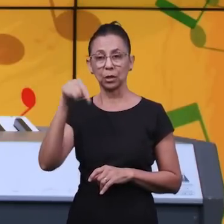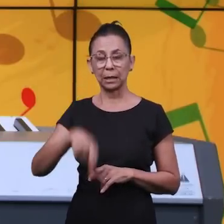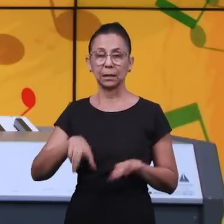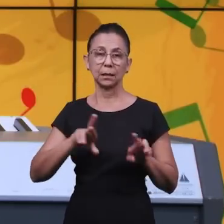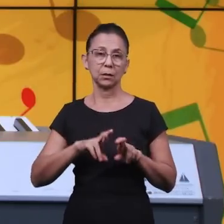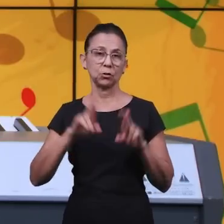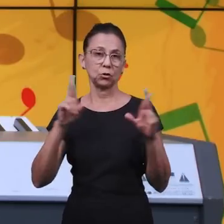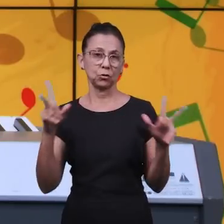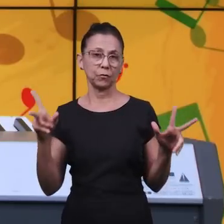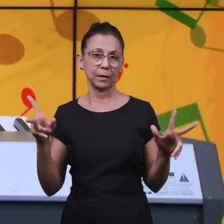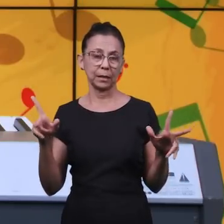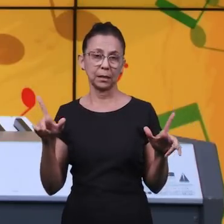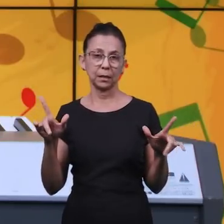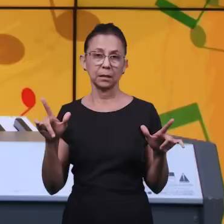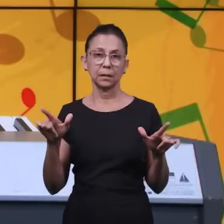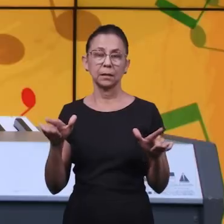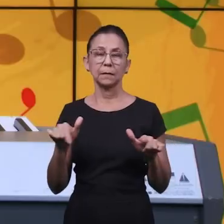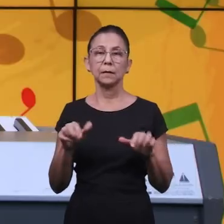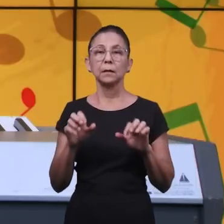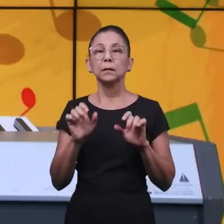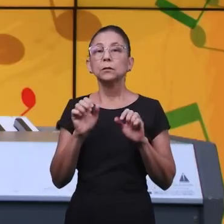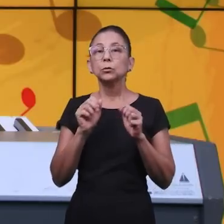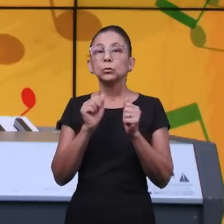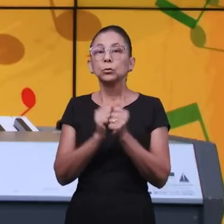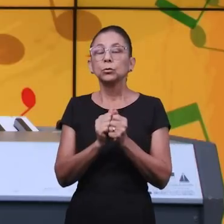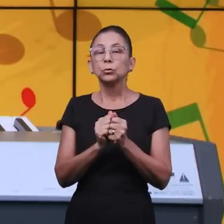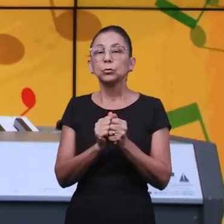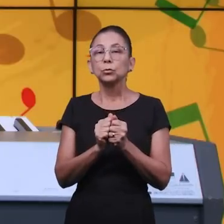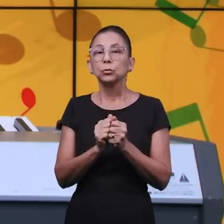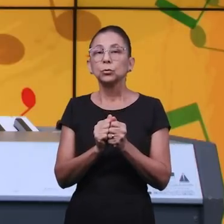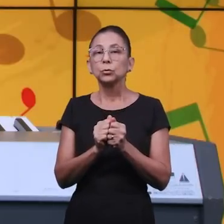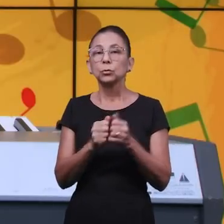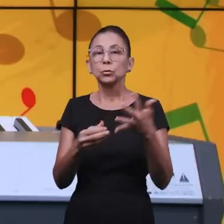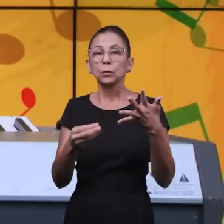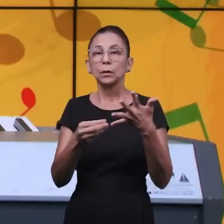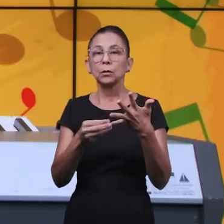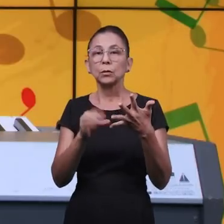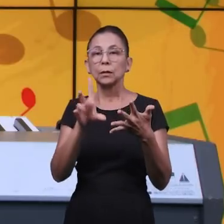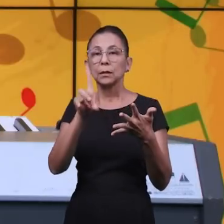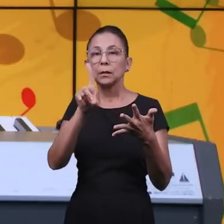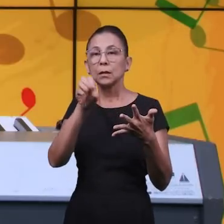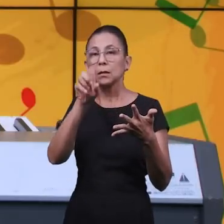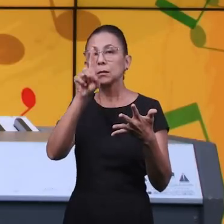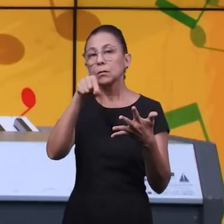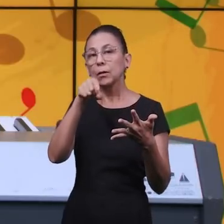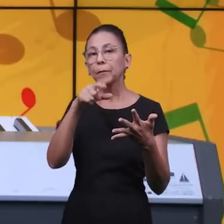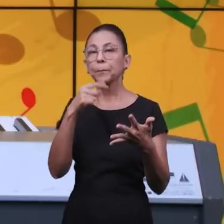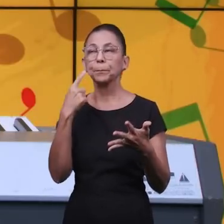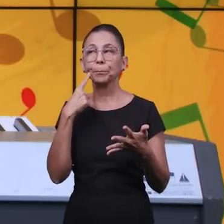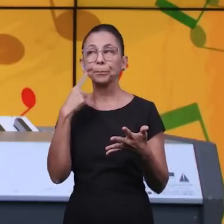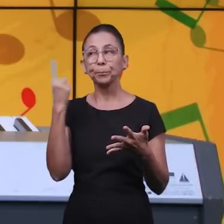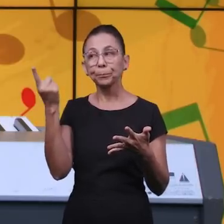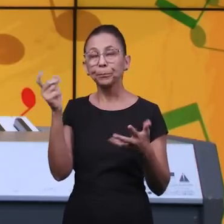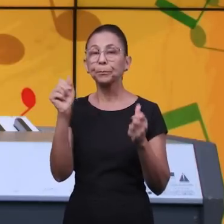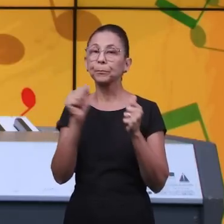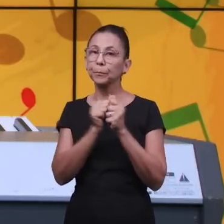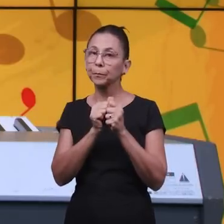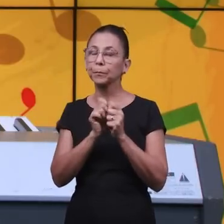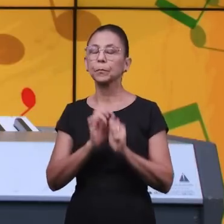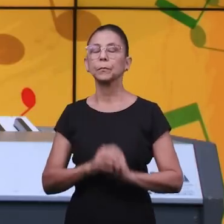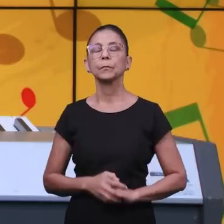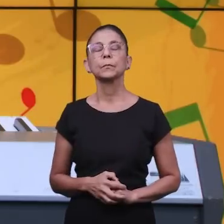aqui nós vamos tocar junto com a nota dó. Vamos lá, então? Agora, de mãos